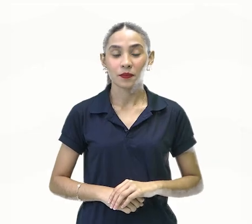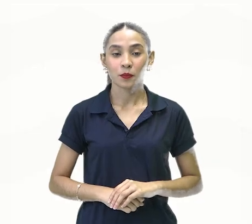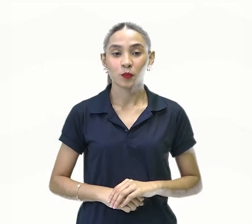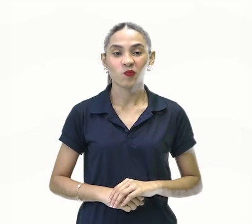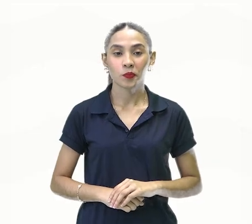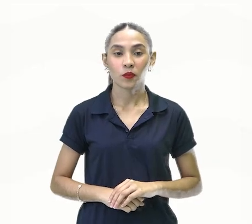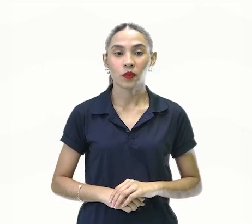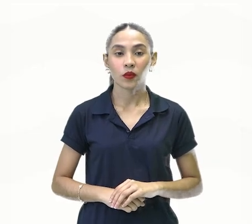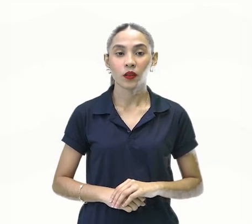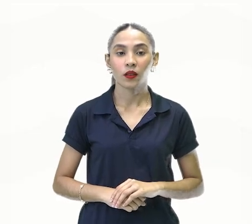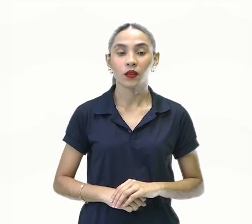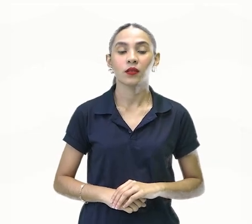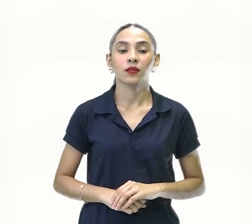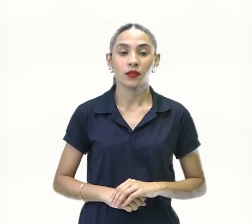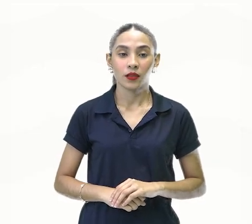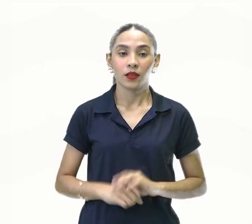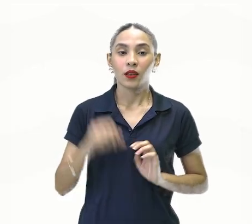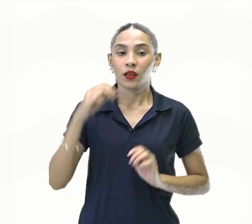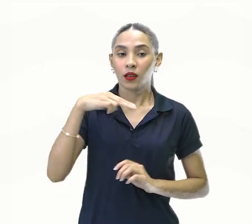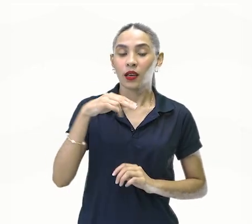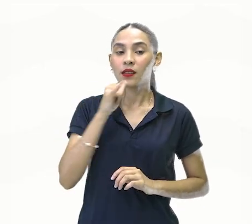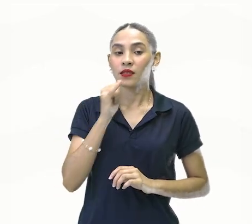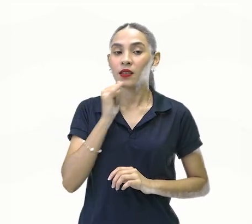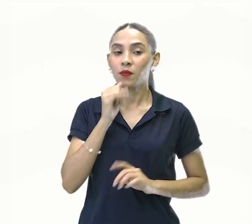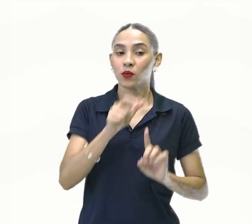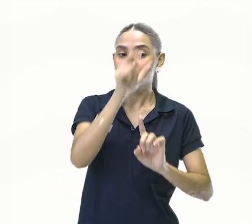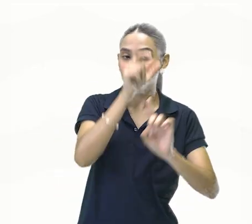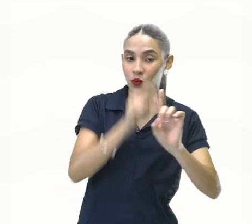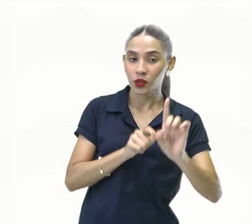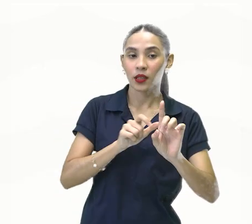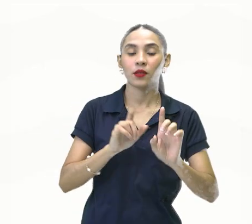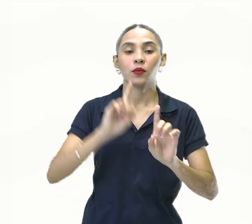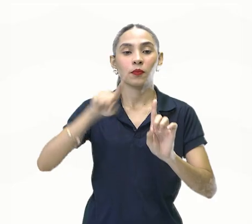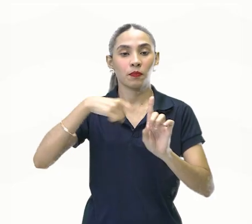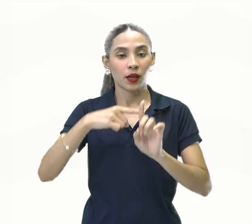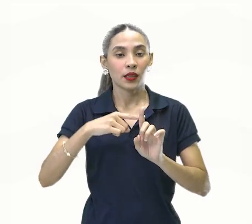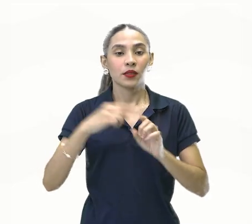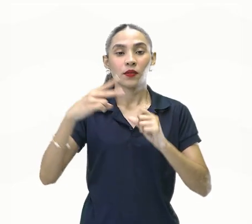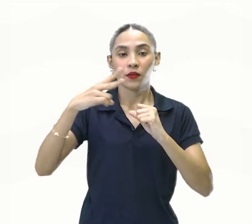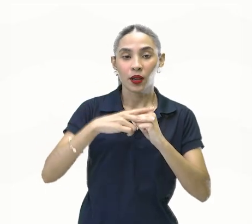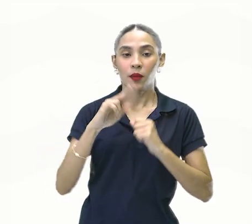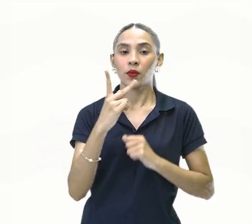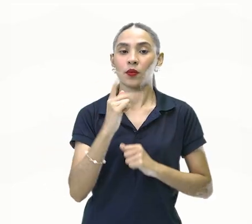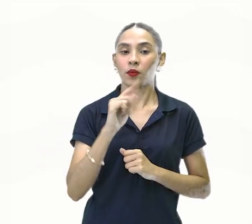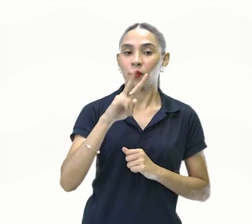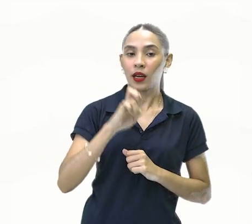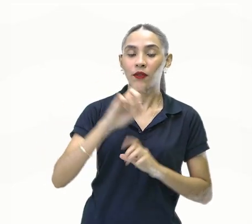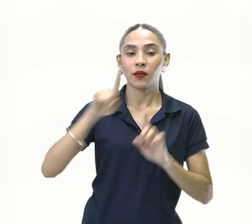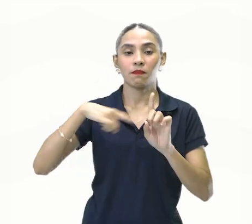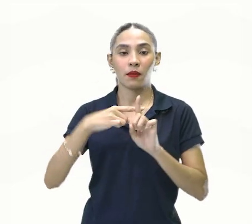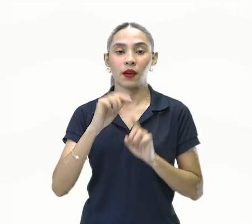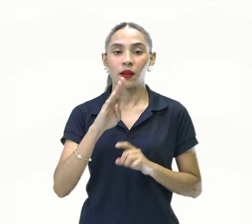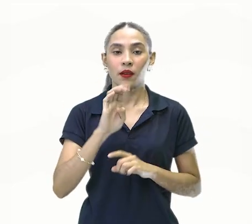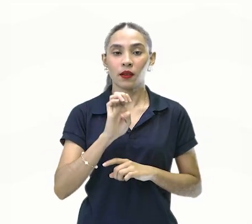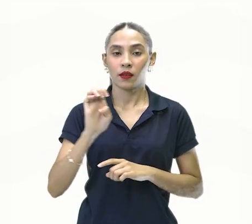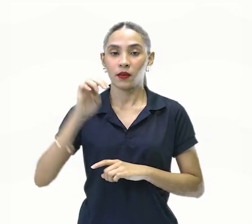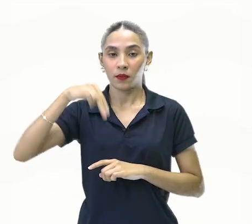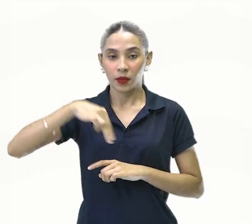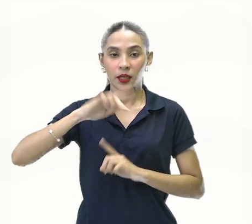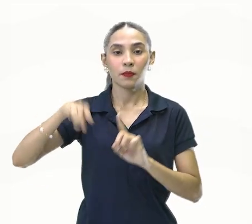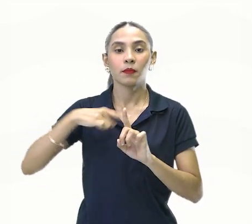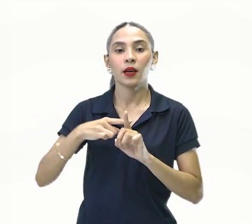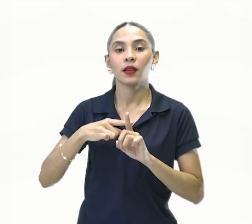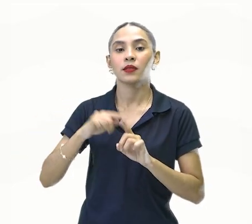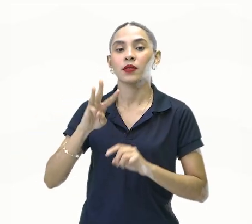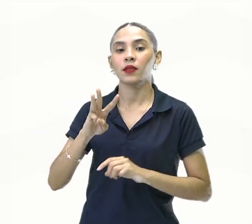o sujeito, né? Aqui o verbo have, been, watching, né? O verbo principal aí com